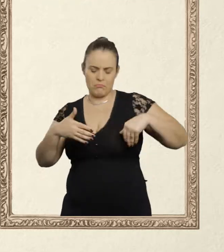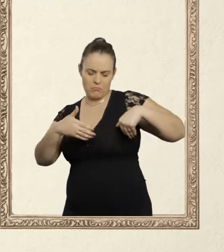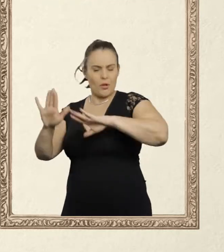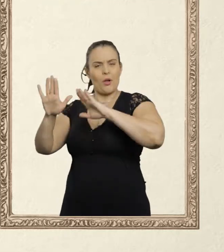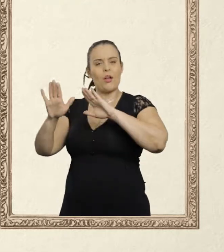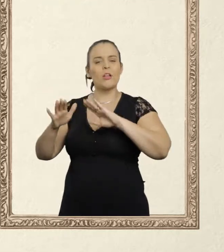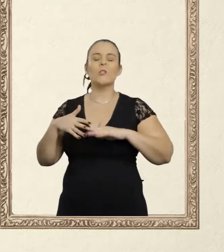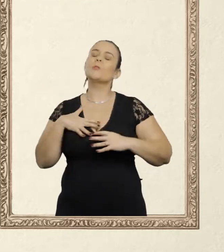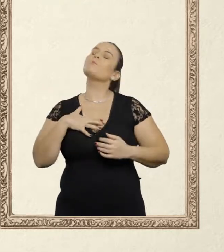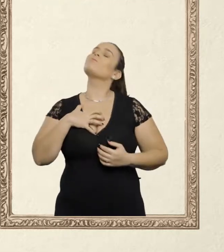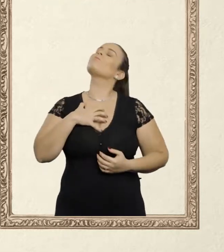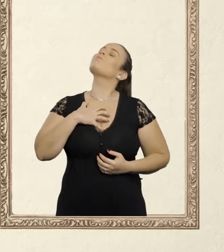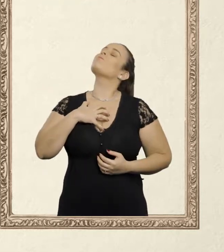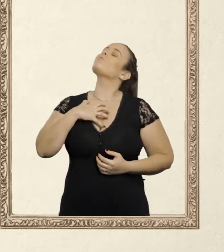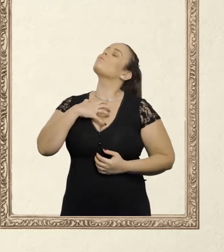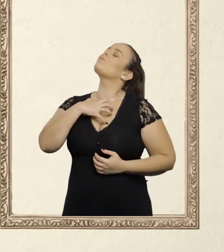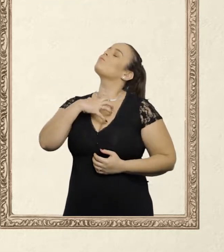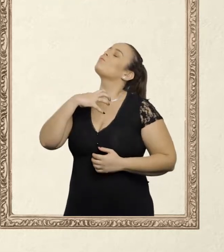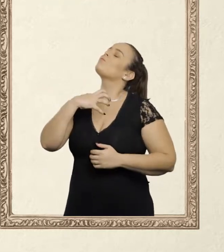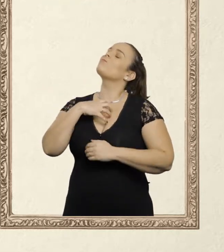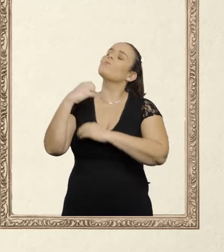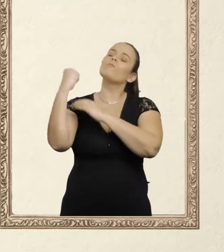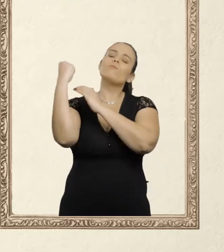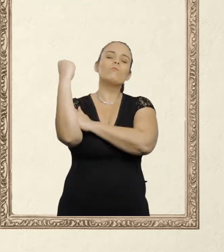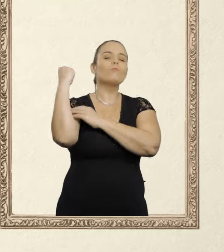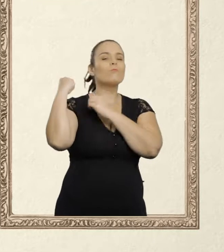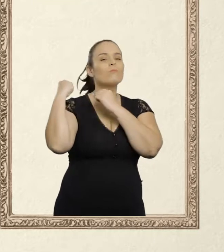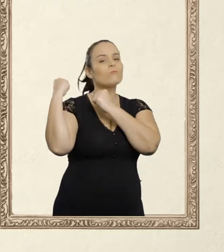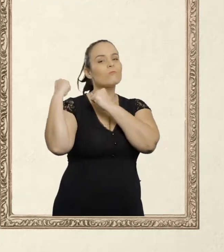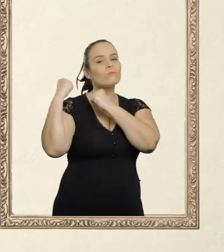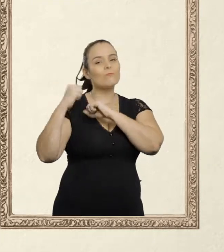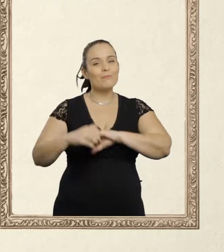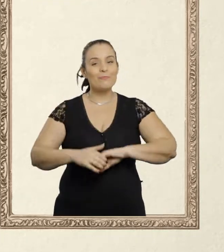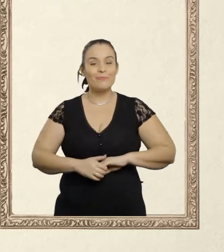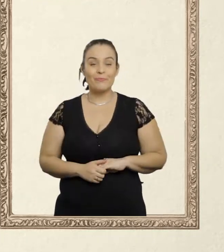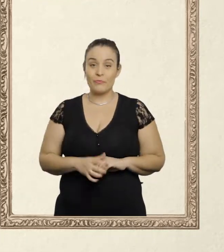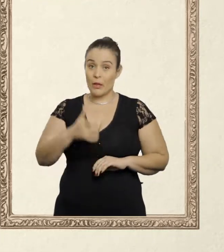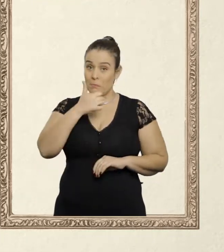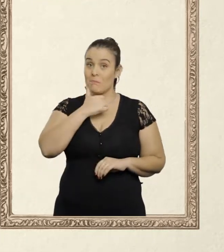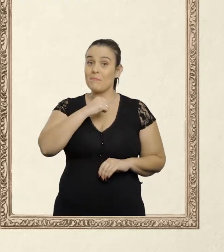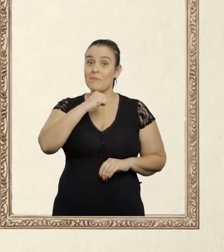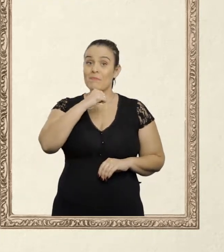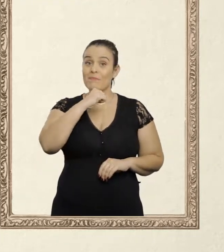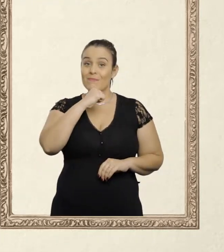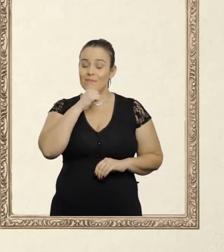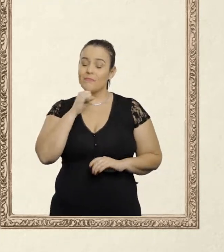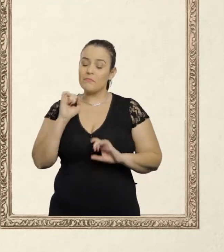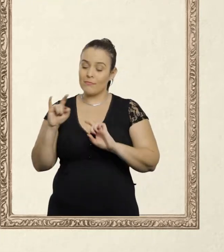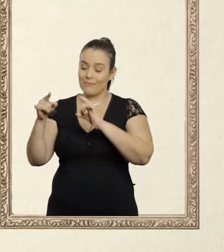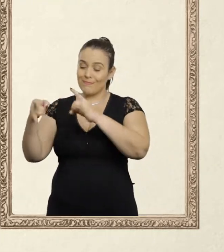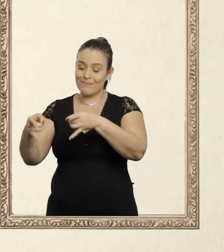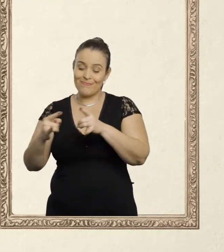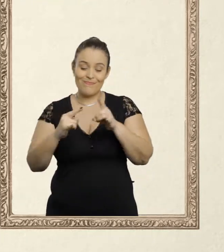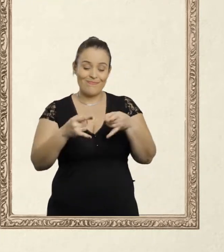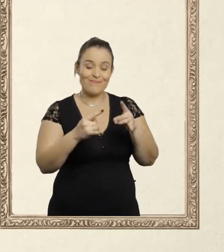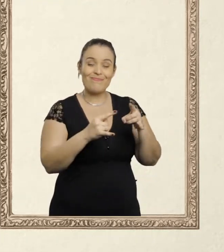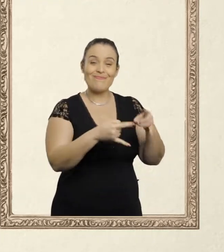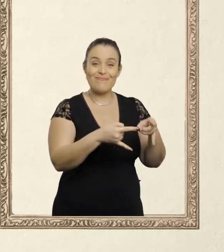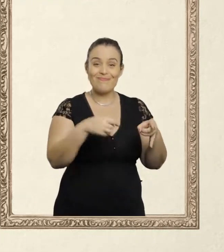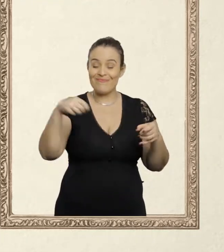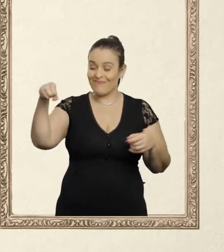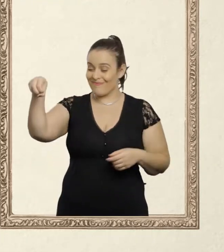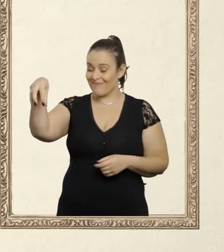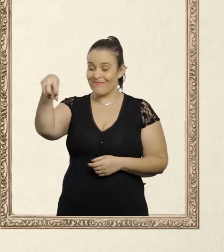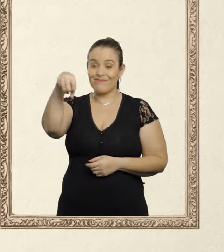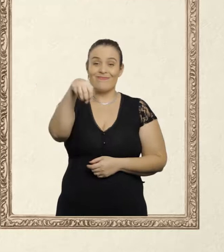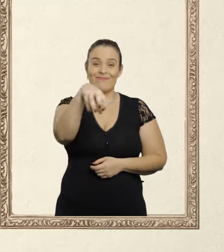novo. A Sra. Darling colocou as crianças na cama e acendeu as luzinhas do lado das camas. Ela fazia